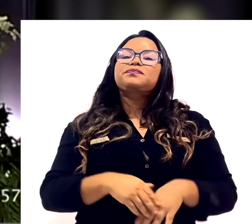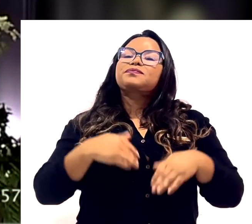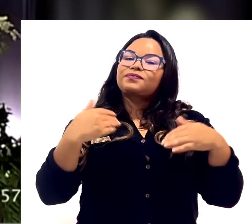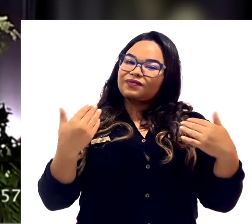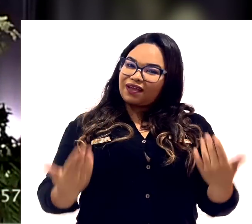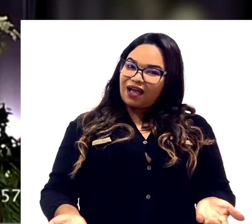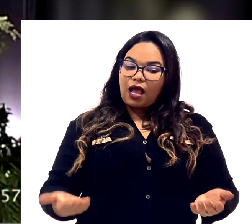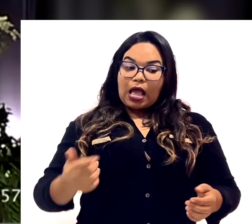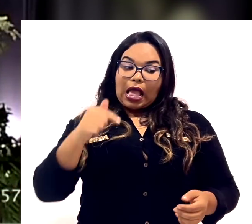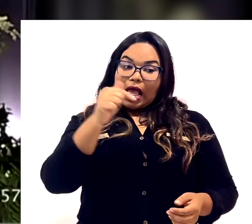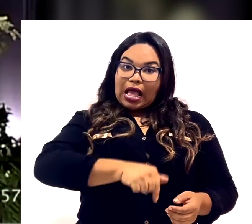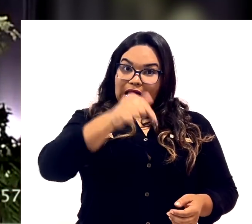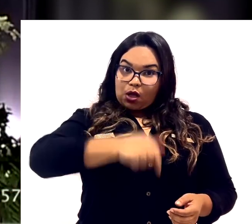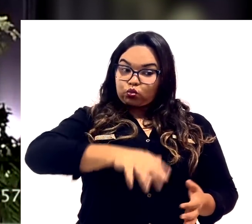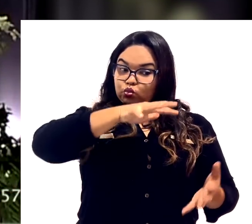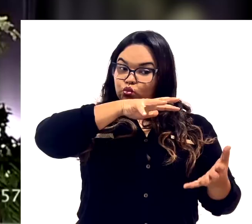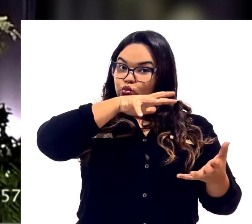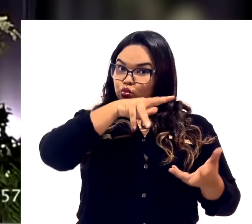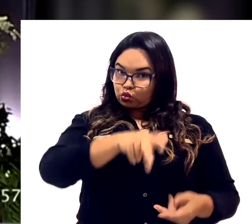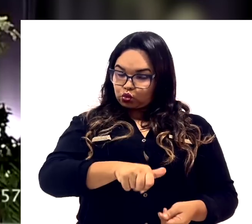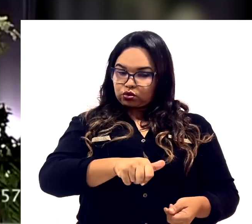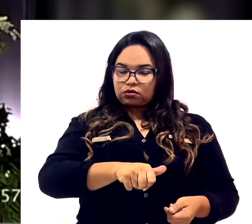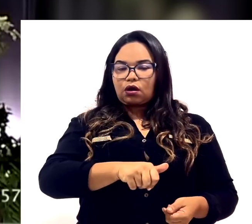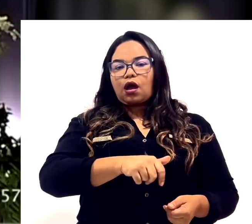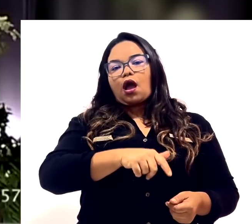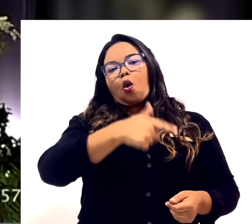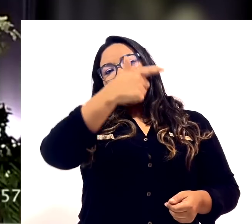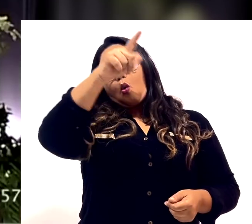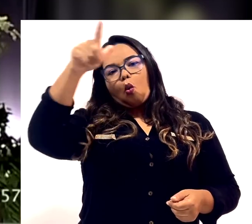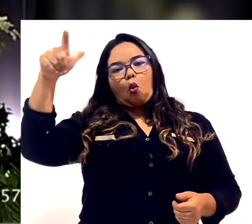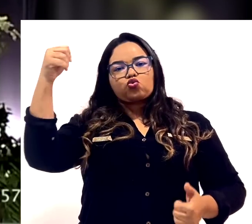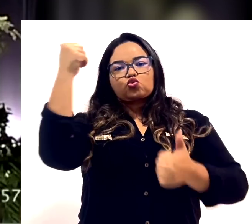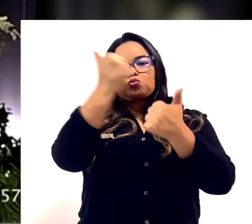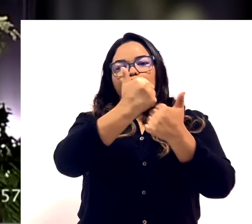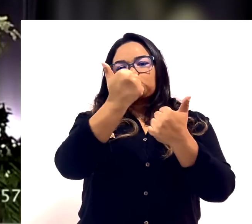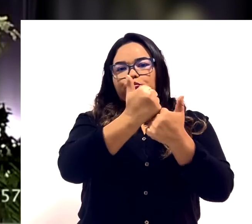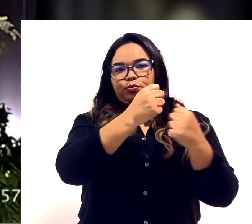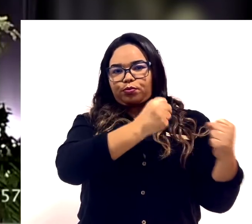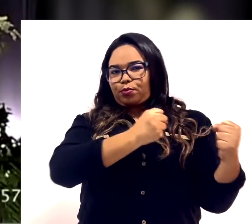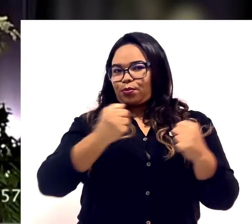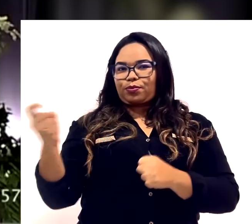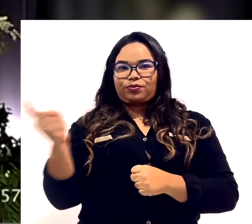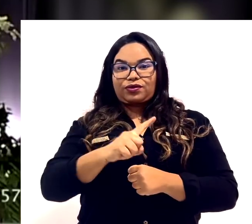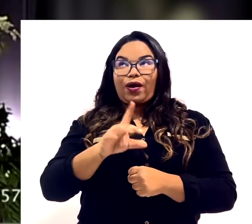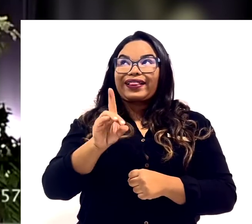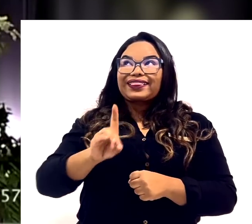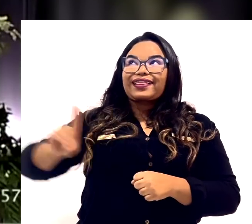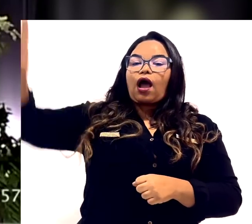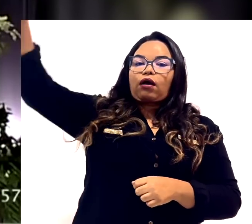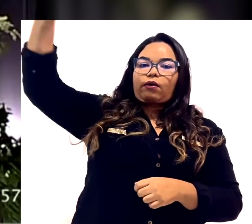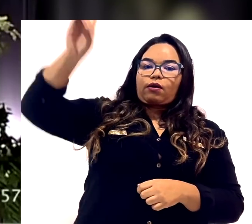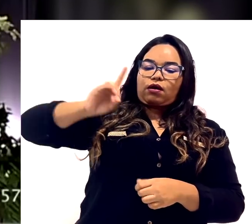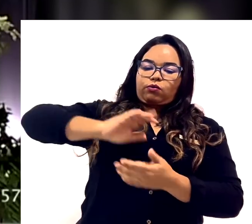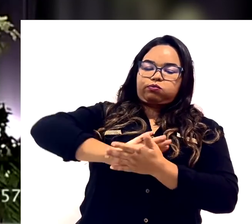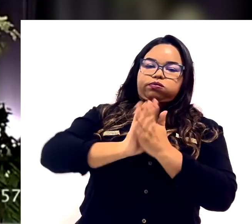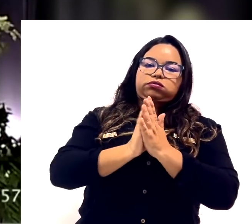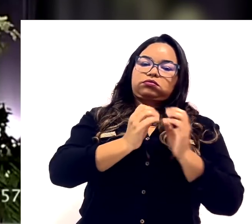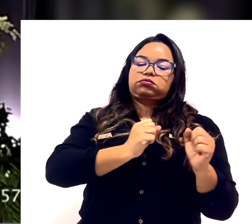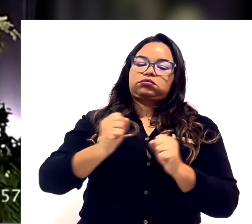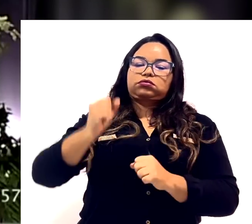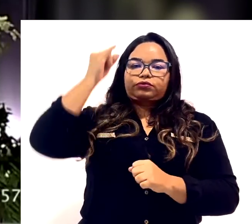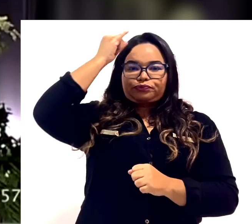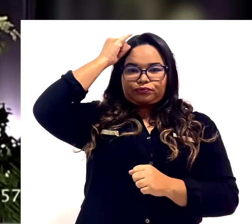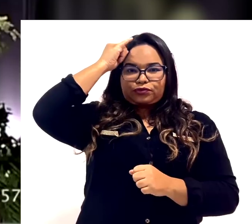terrestre tirará o seu poder. O próprio Deus vai intervir. 13 critérios. Há apenas